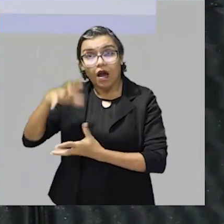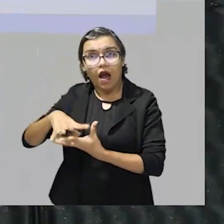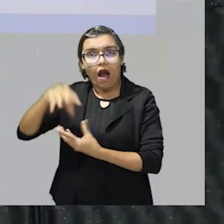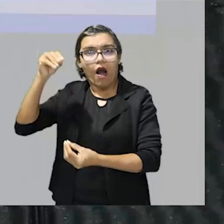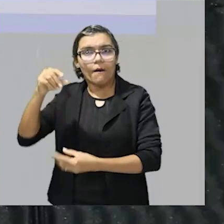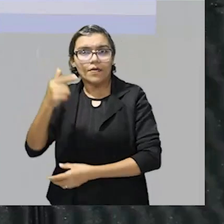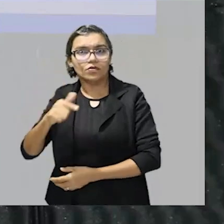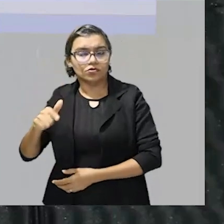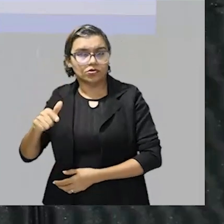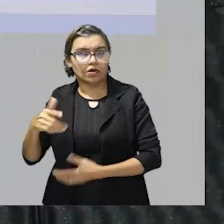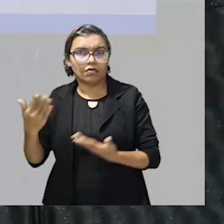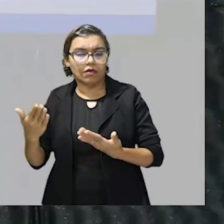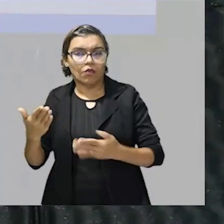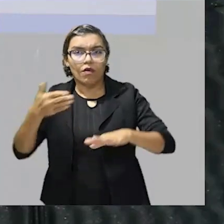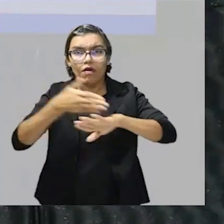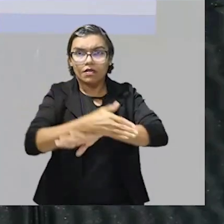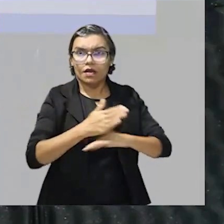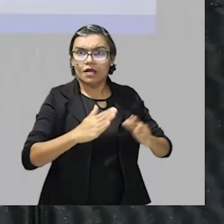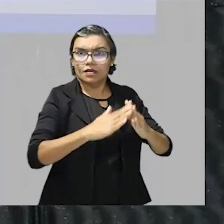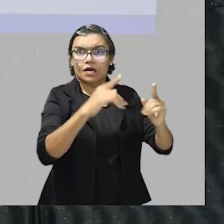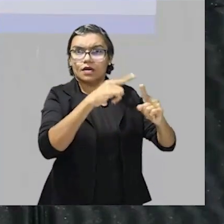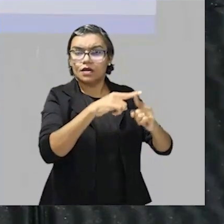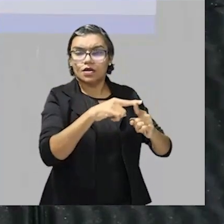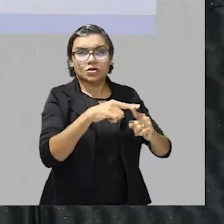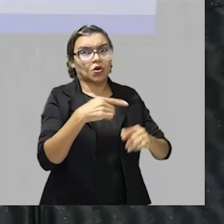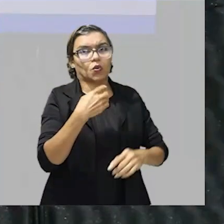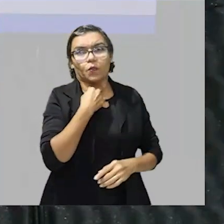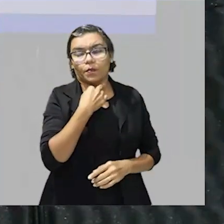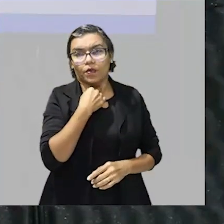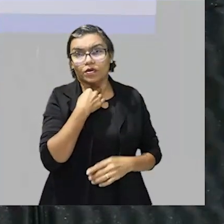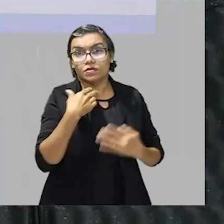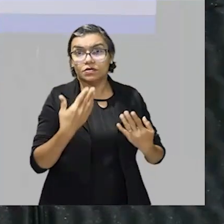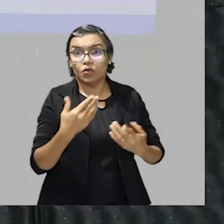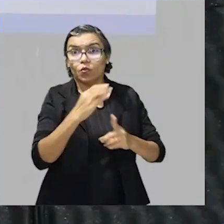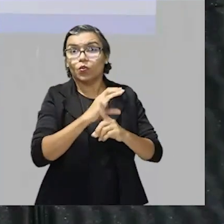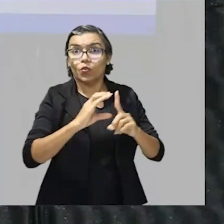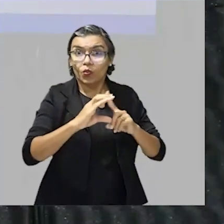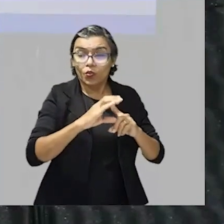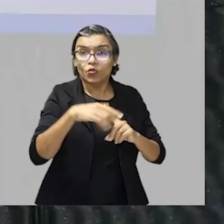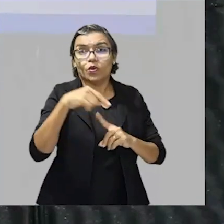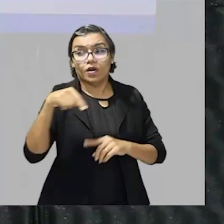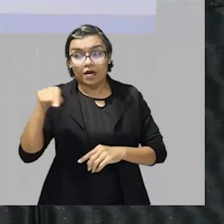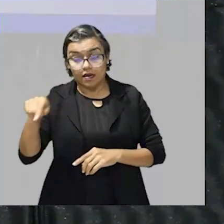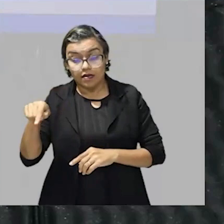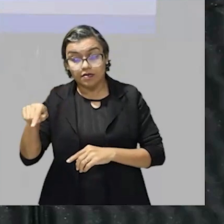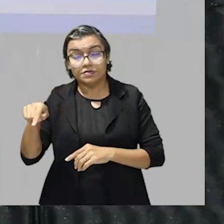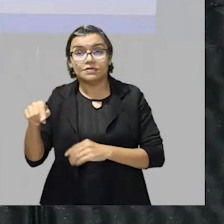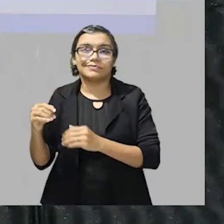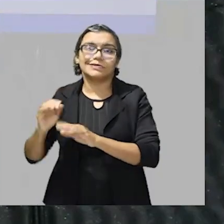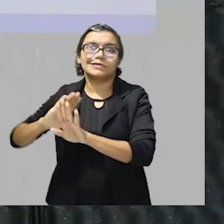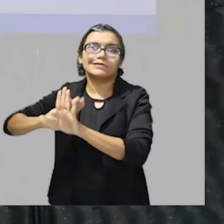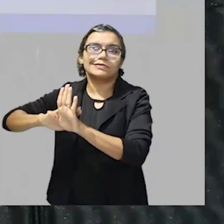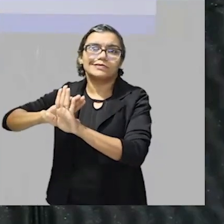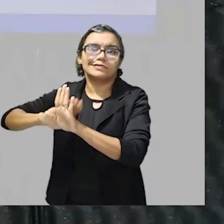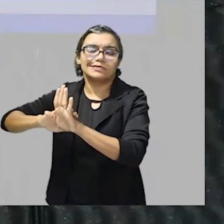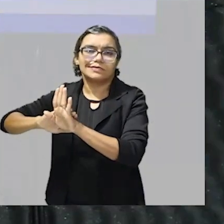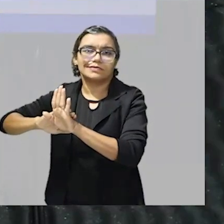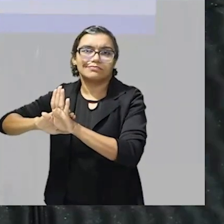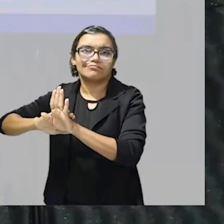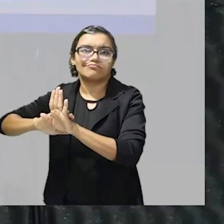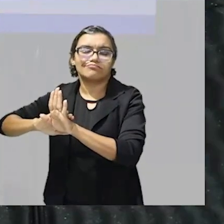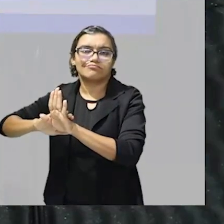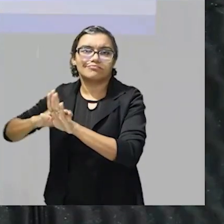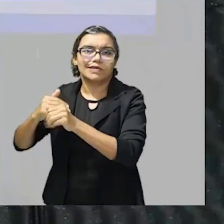portanto eles não podia entrar na igreja e para que houvesse culto religioso eles precisaram sincretizar